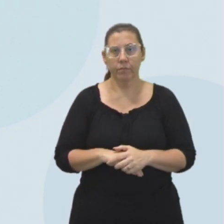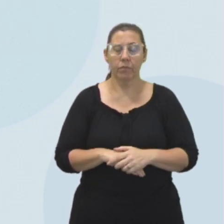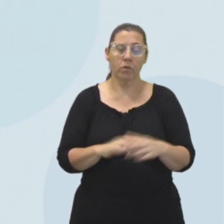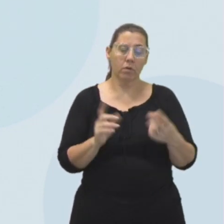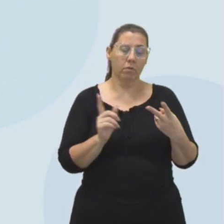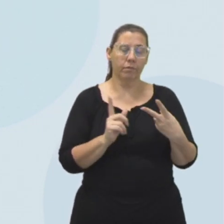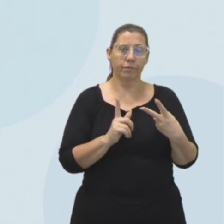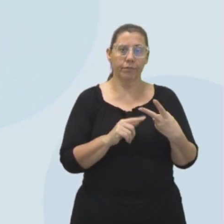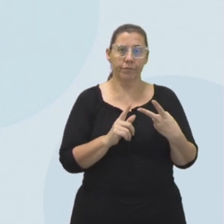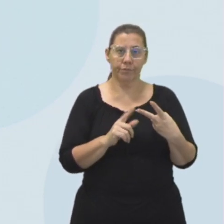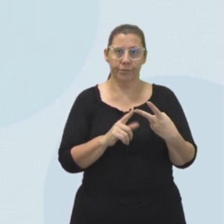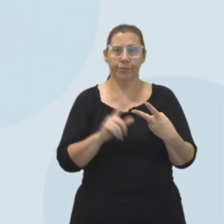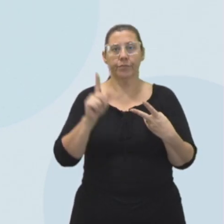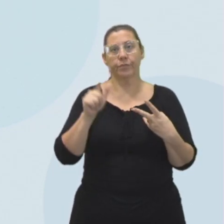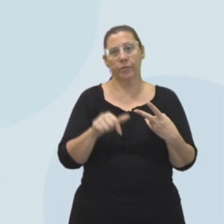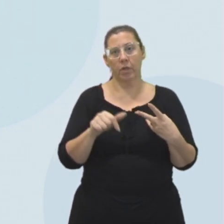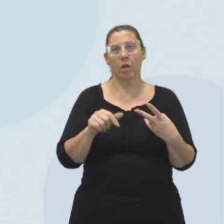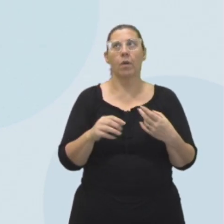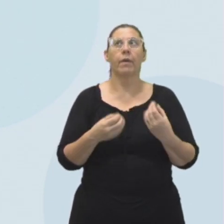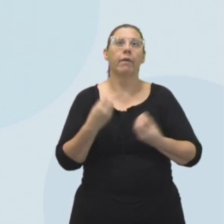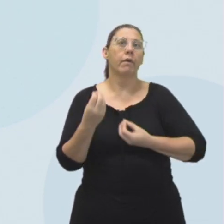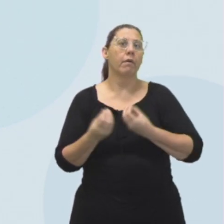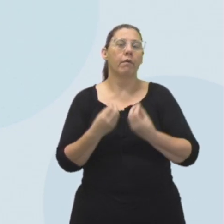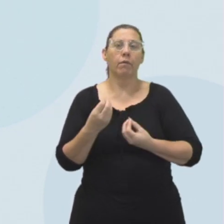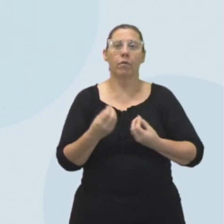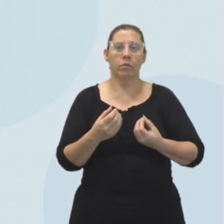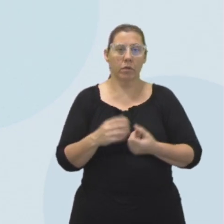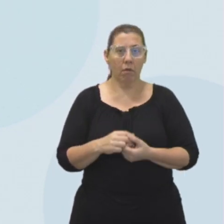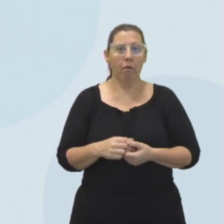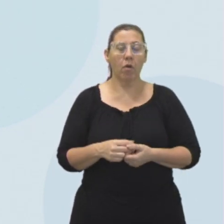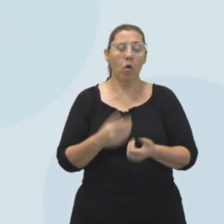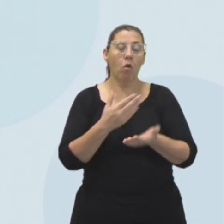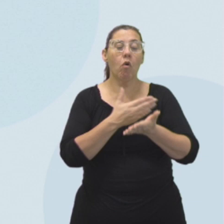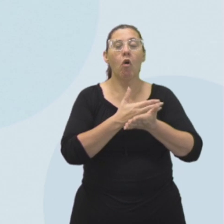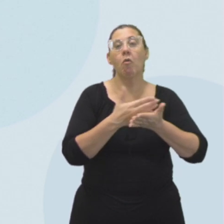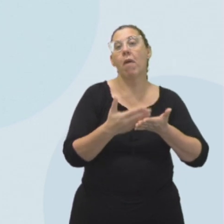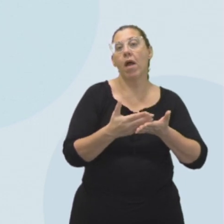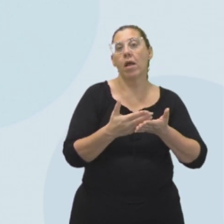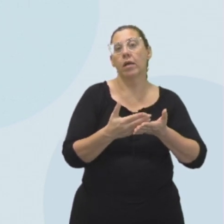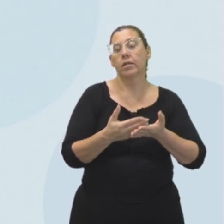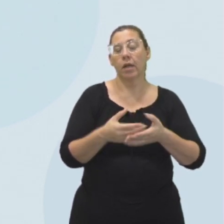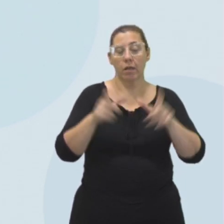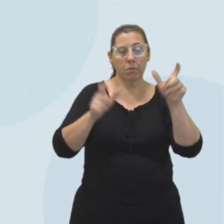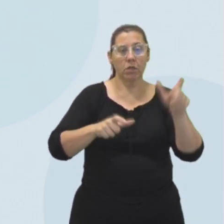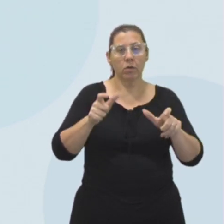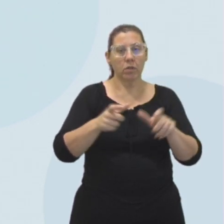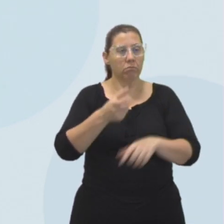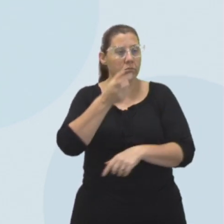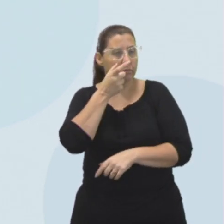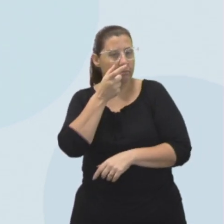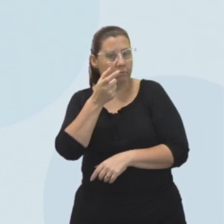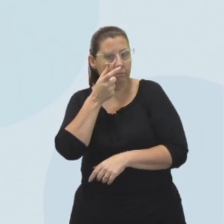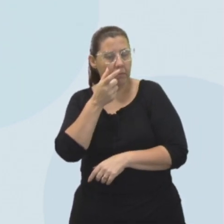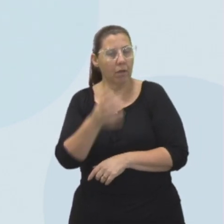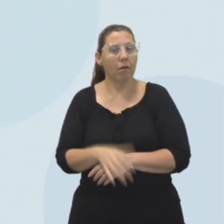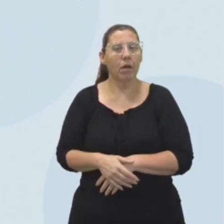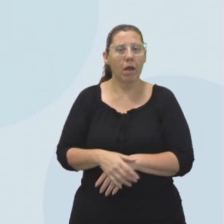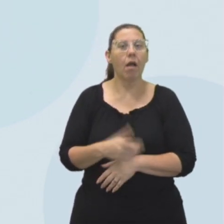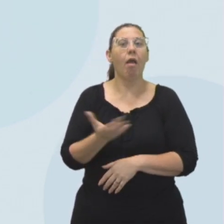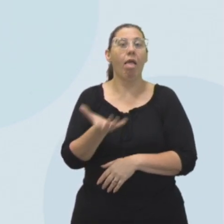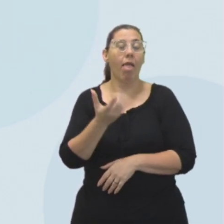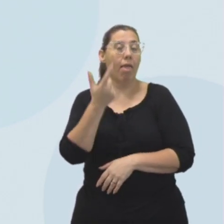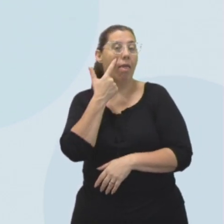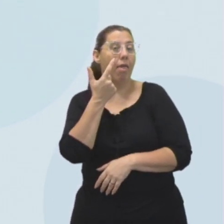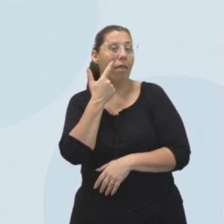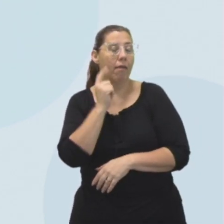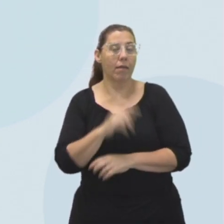Segundo ponto, a questão dramática, que é o problema inicial que cativa o público, que precisa ser